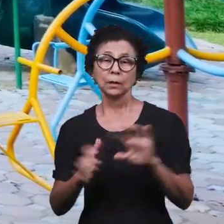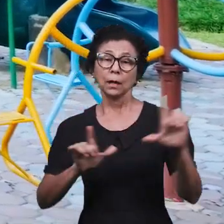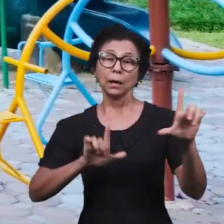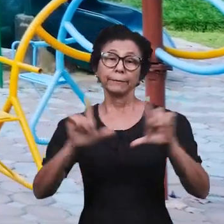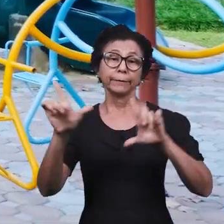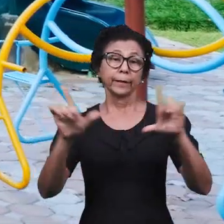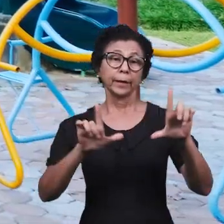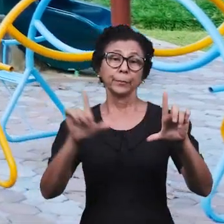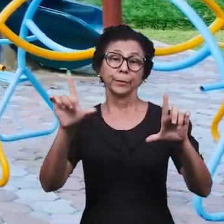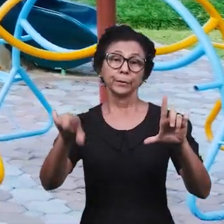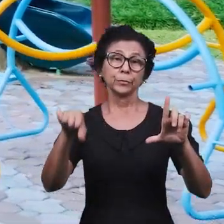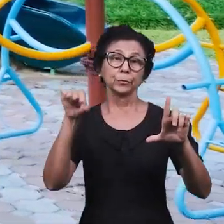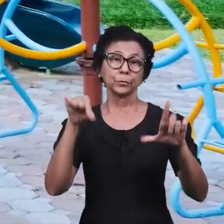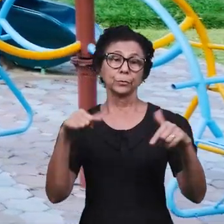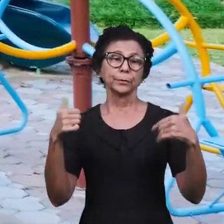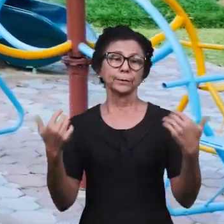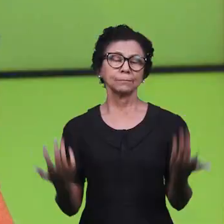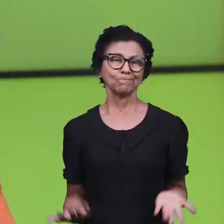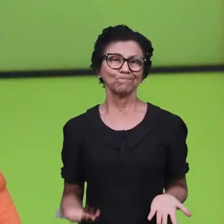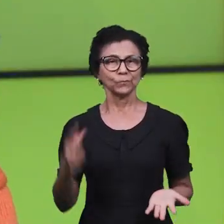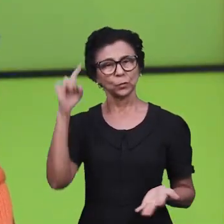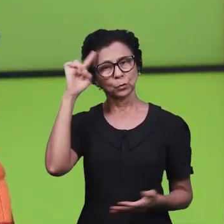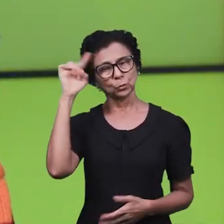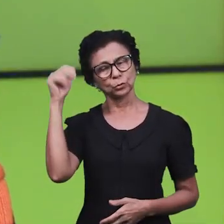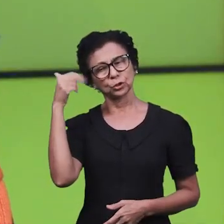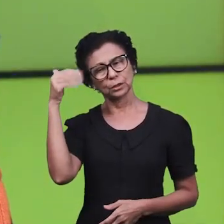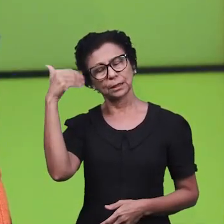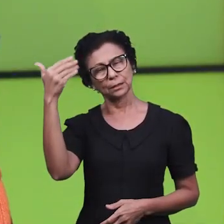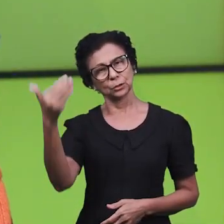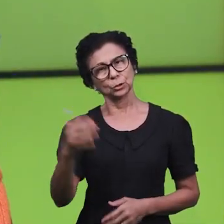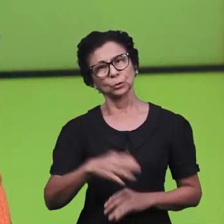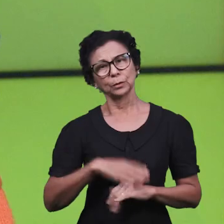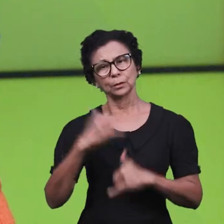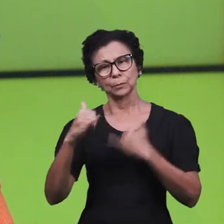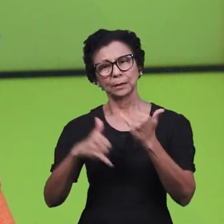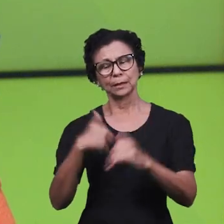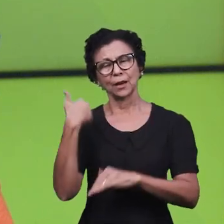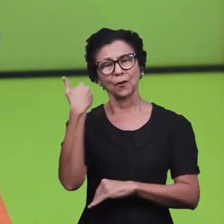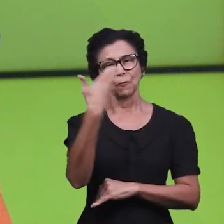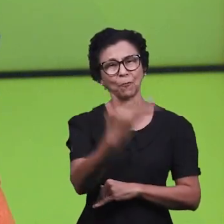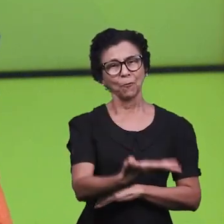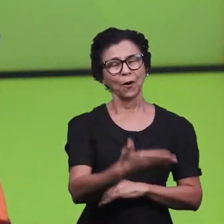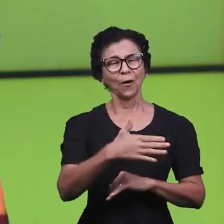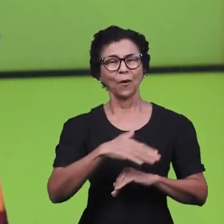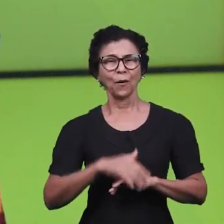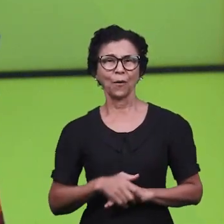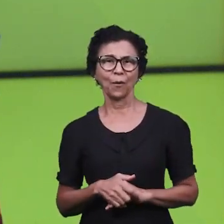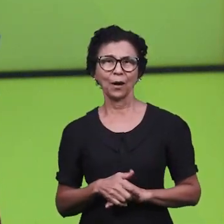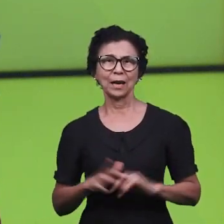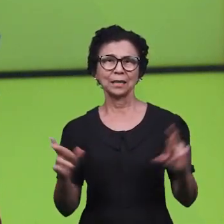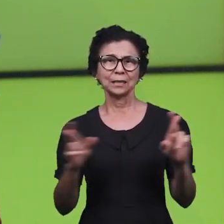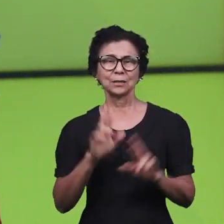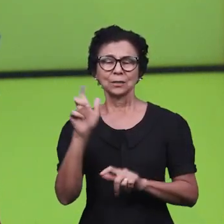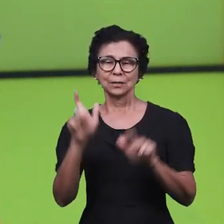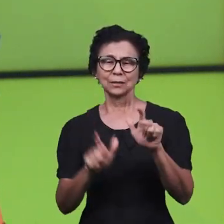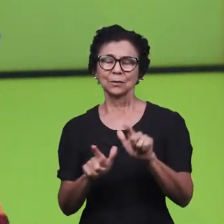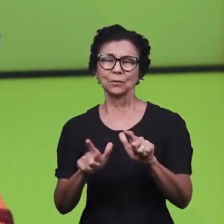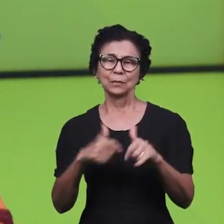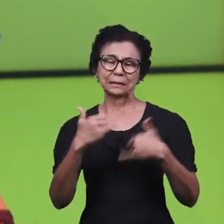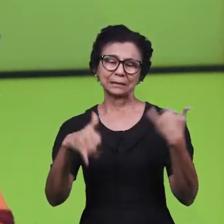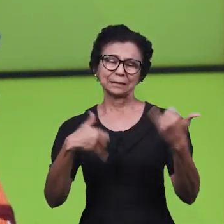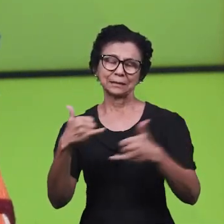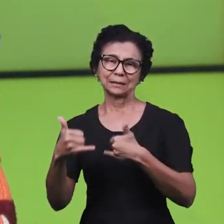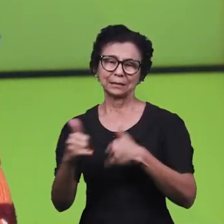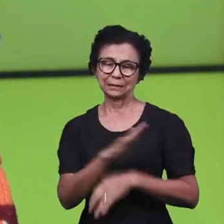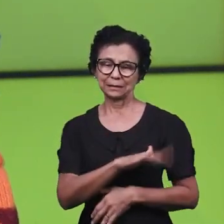acabam sendo companhia constante, substituindo esse brincar ao ar livre, o convívio com as outras crianças.